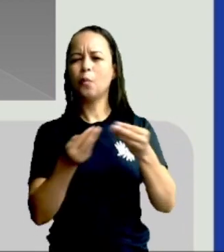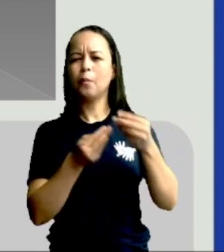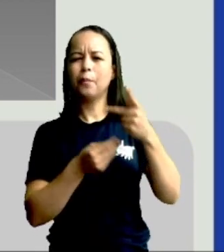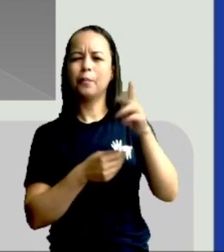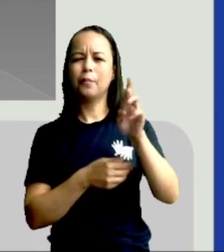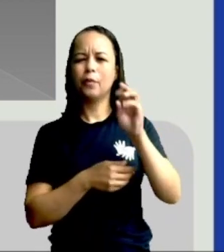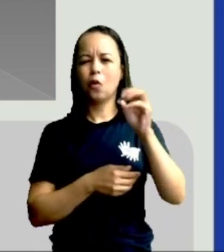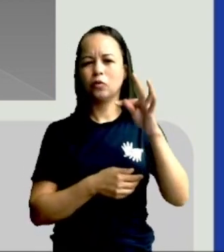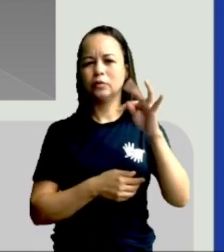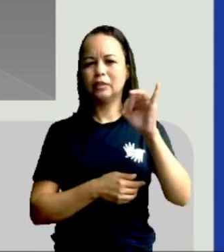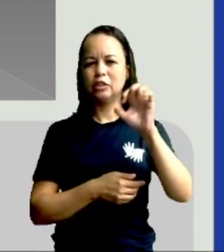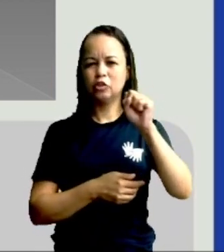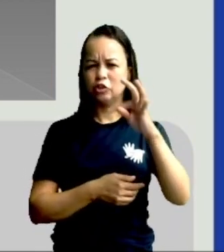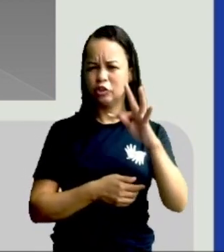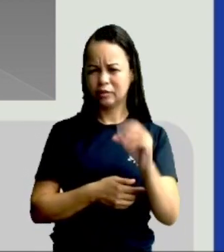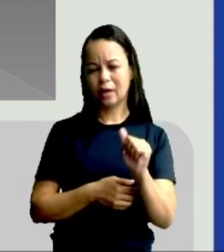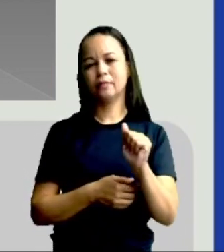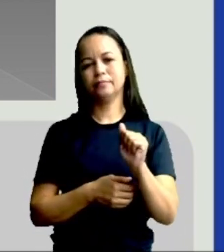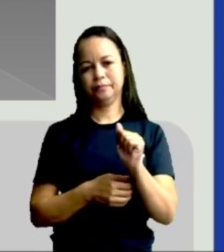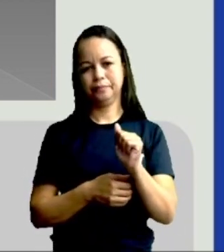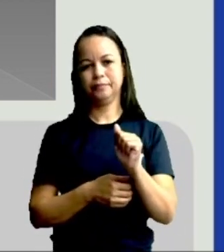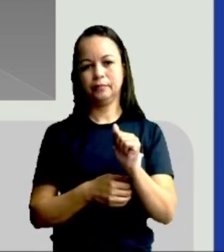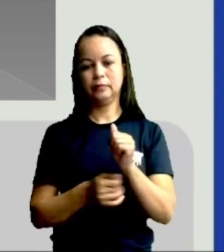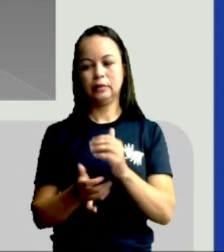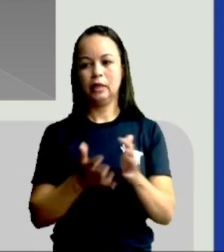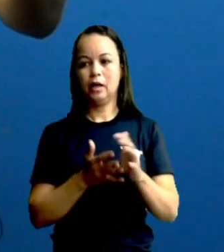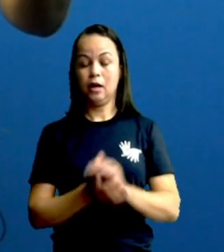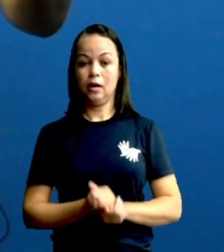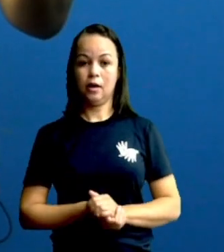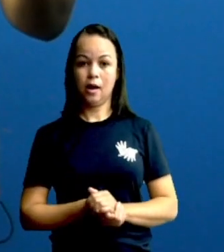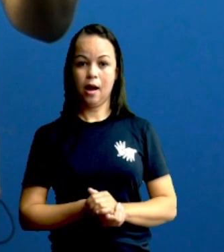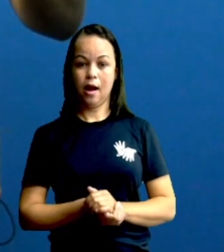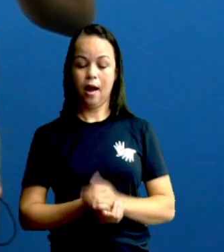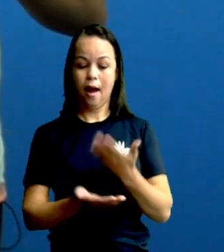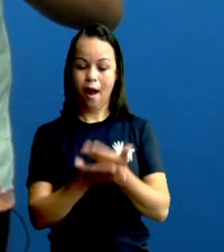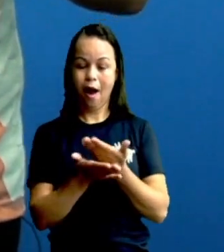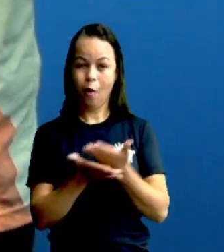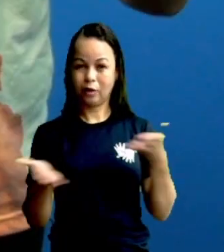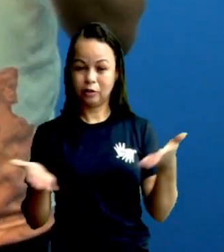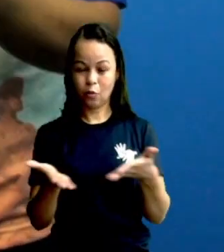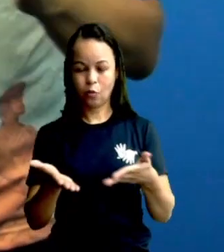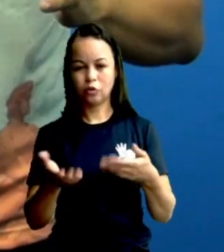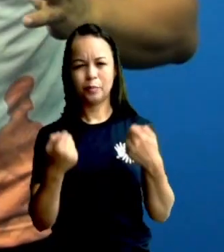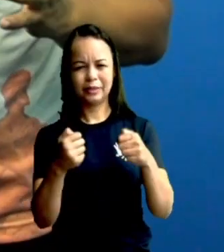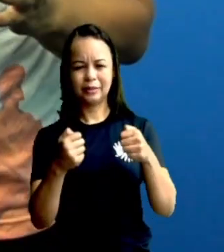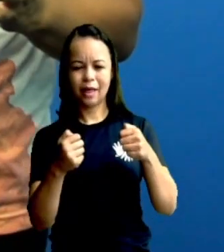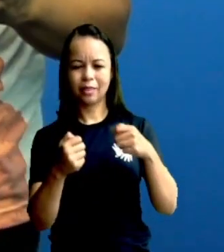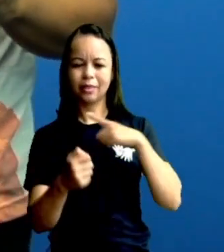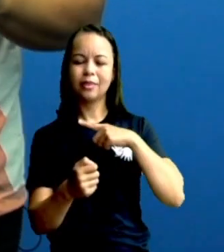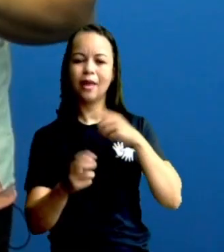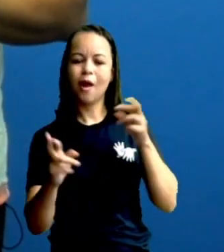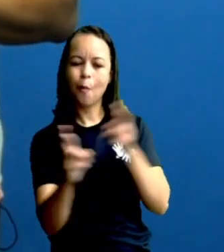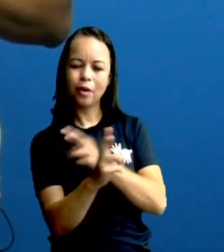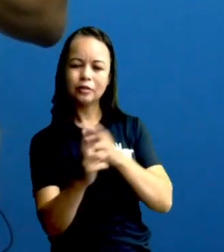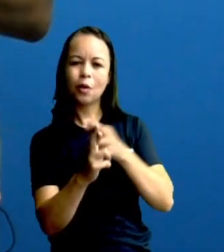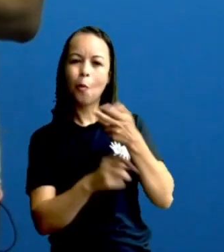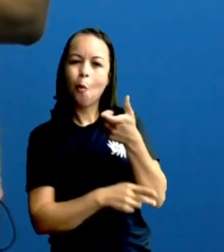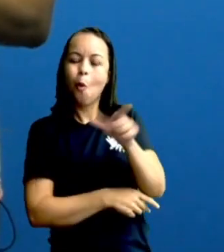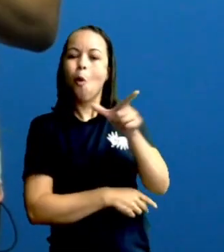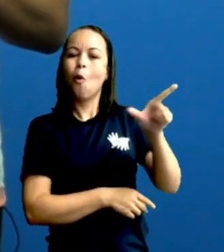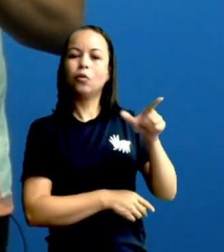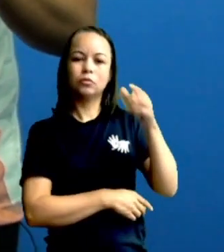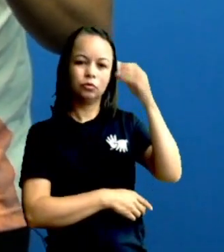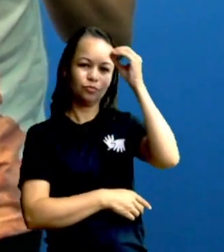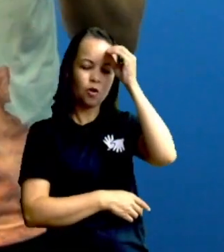protoctista. Volta aqui comigo, por favor, produção. A nossa aula, né, ela tem que ter uma relação com outros conhecimentos. Aqui também